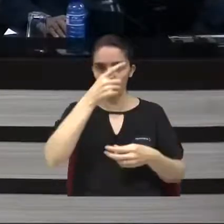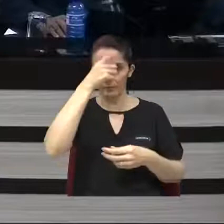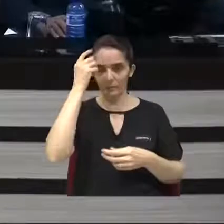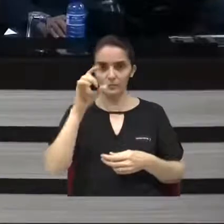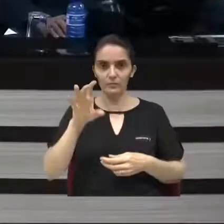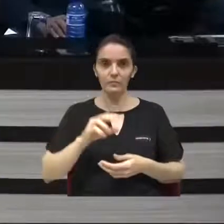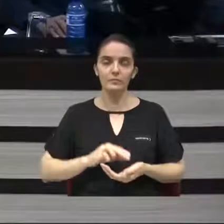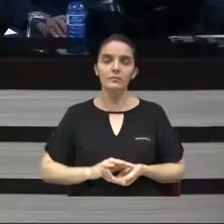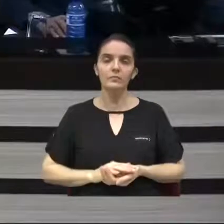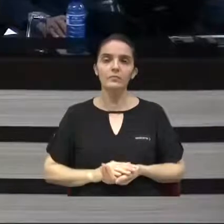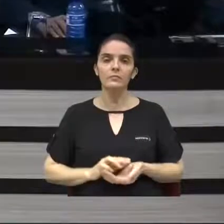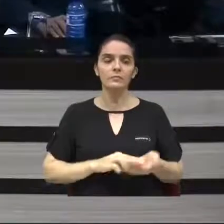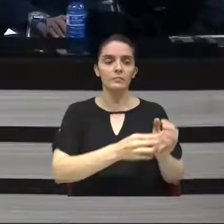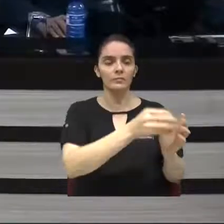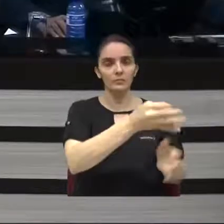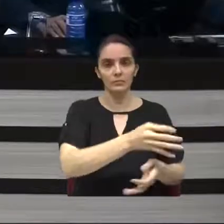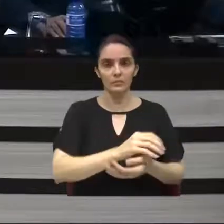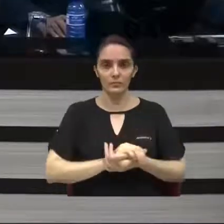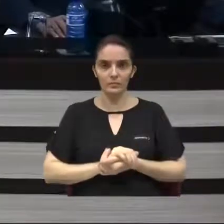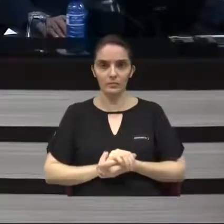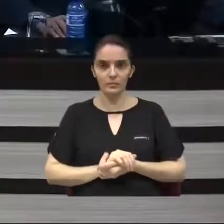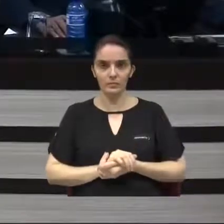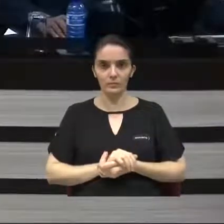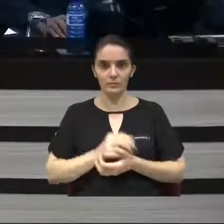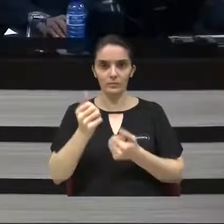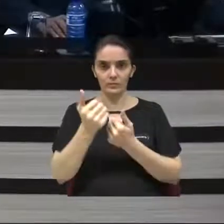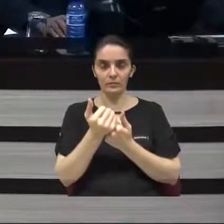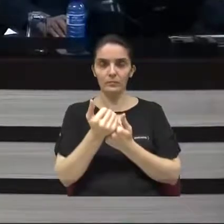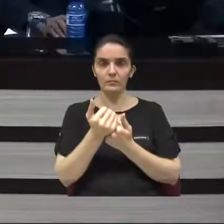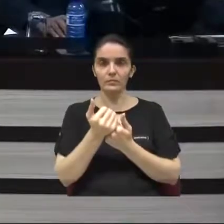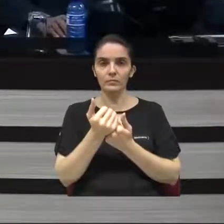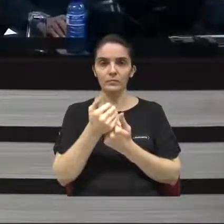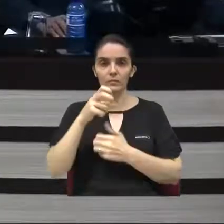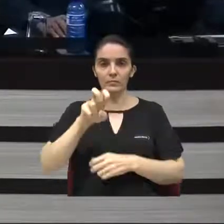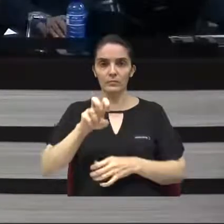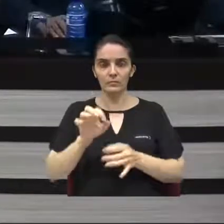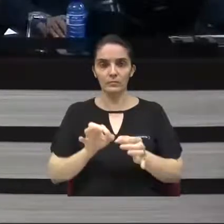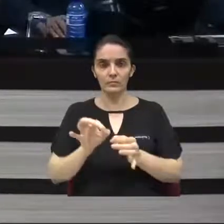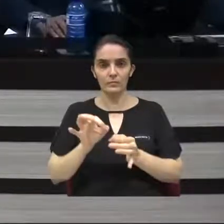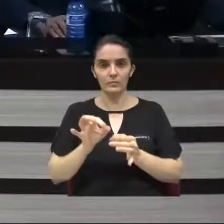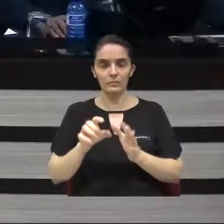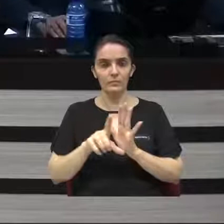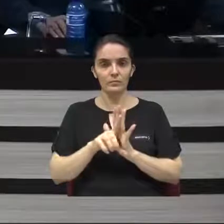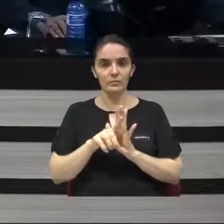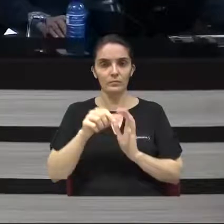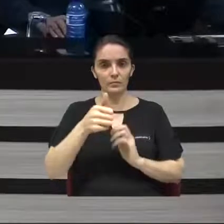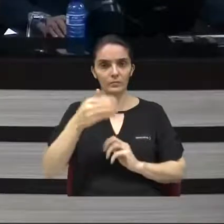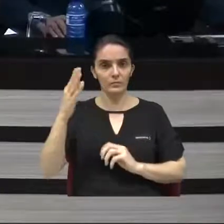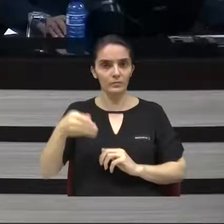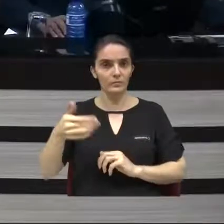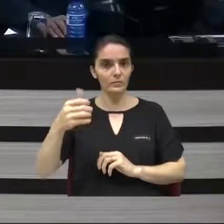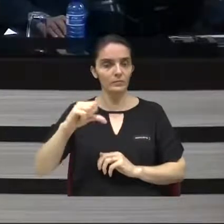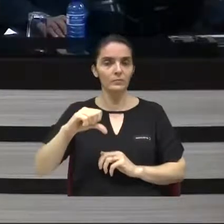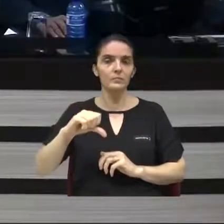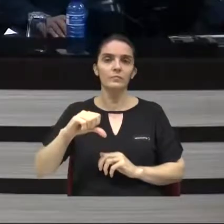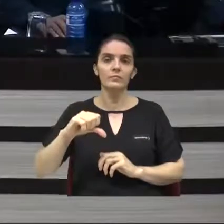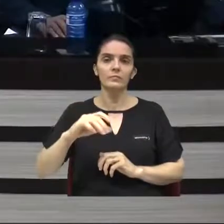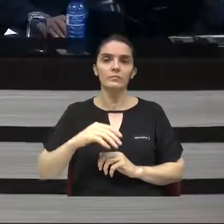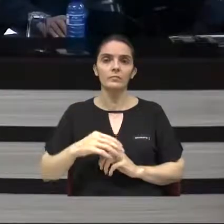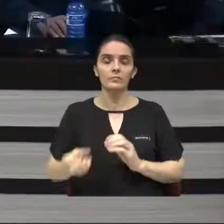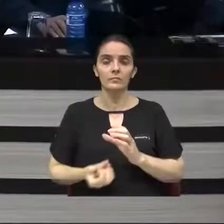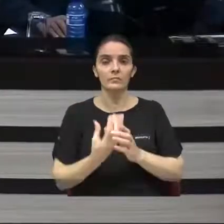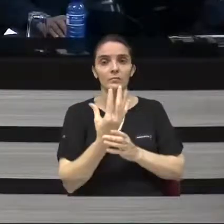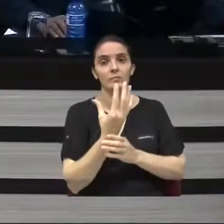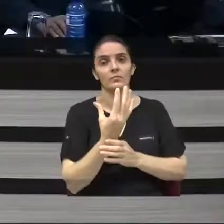Barbosa. Às comissões. Substitutivo número 5 ao projeto de lei número 1/2019,